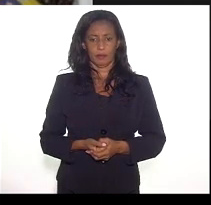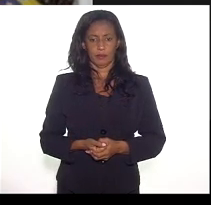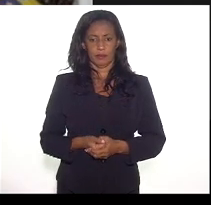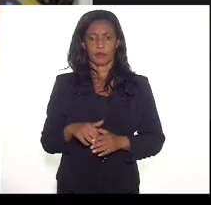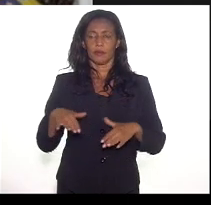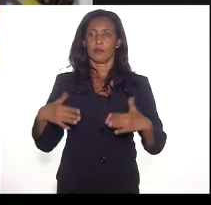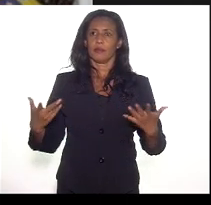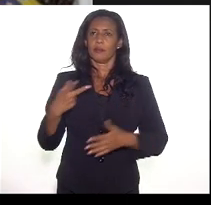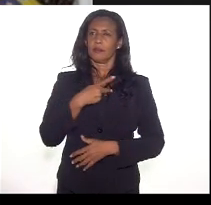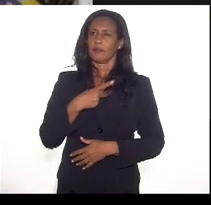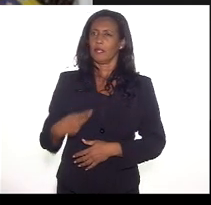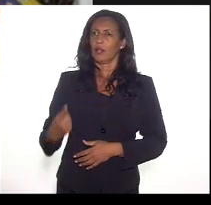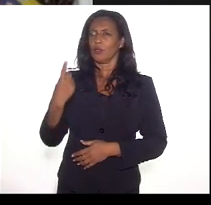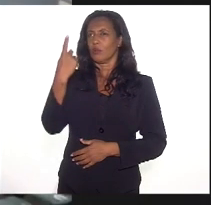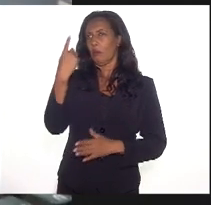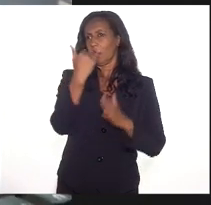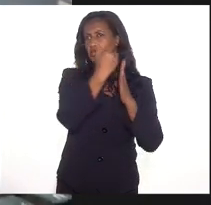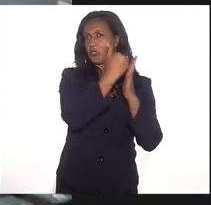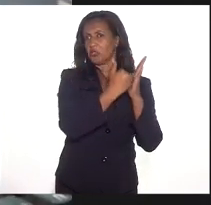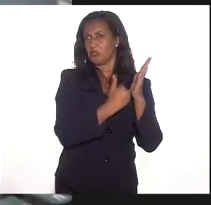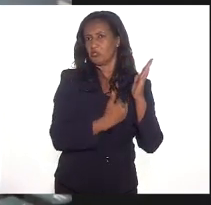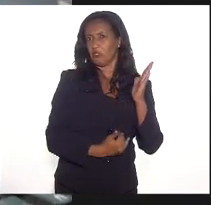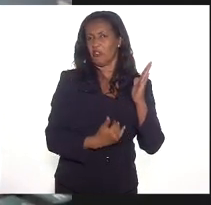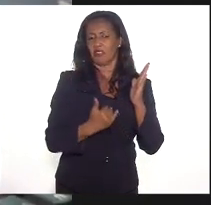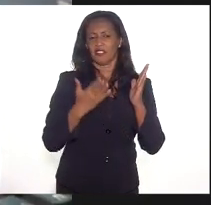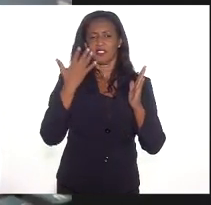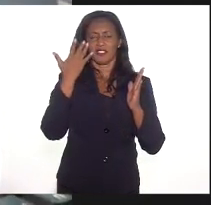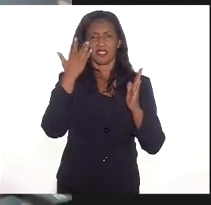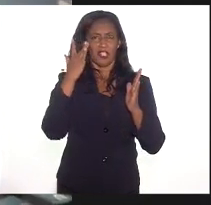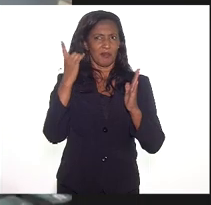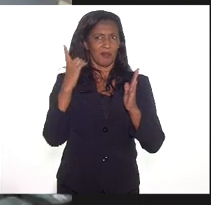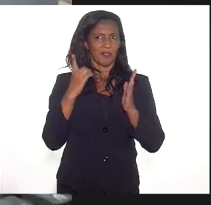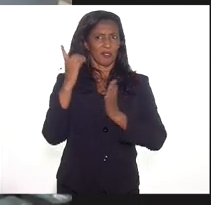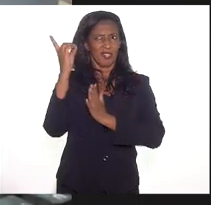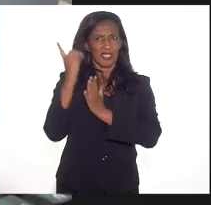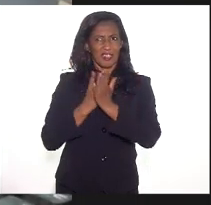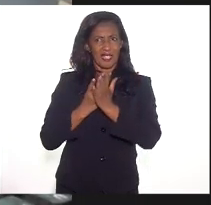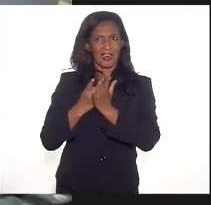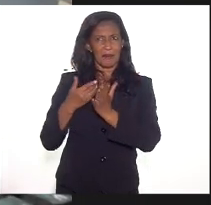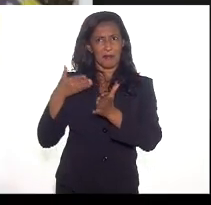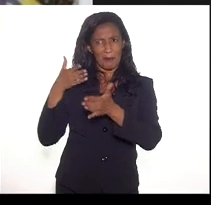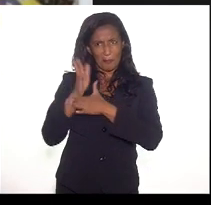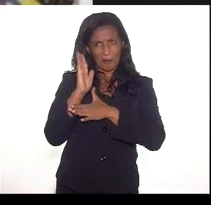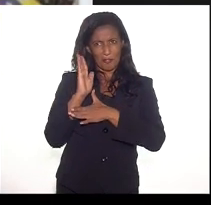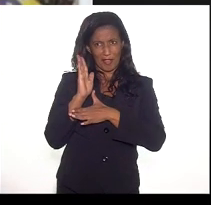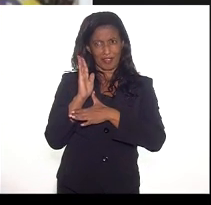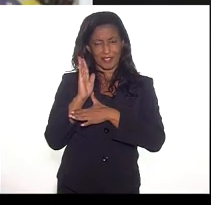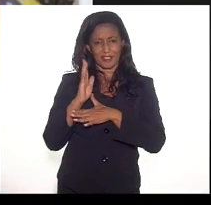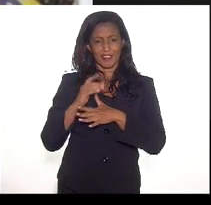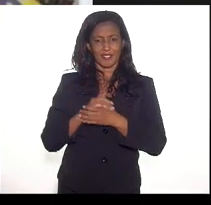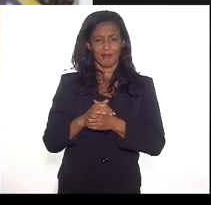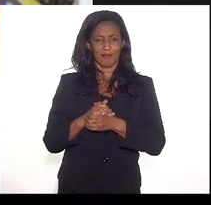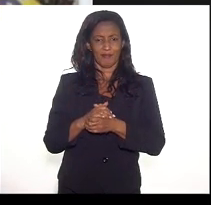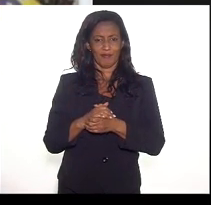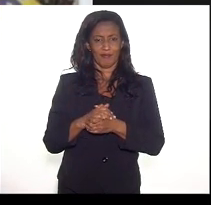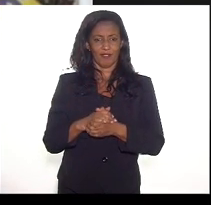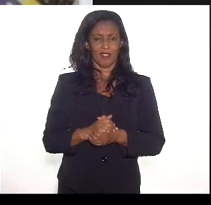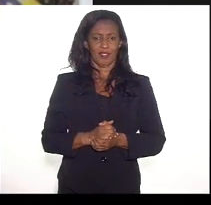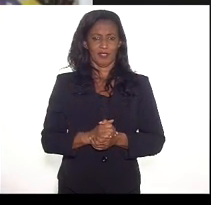Senhor presidente, só por uma questão de ordem, eu acho que o senhor tem que declarar aprovado o projeto primeiro, né? Porque era só o